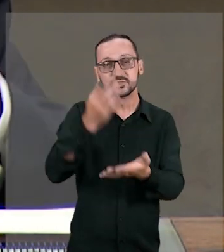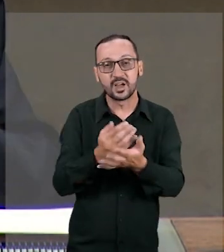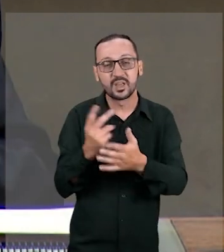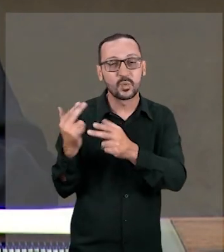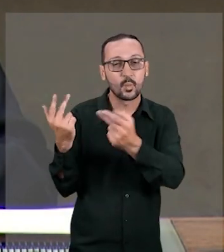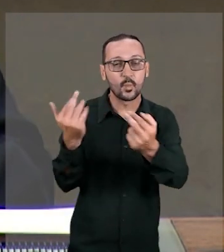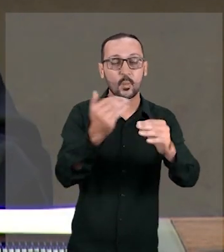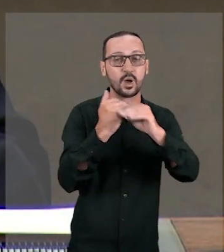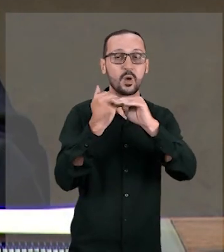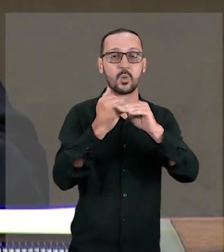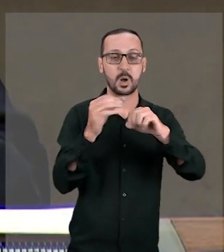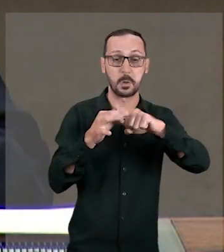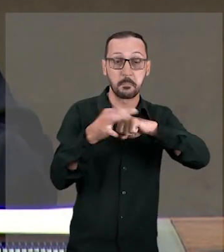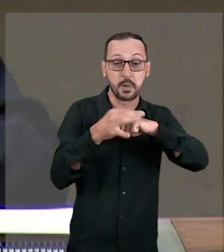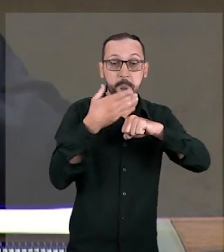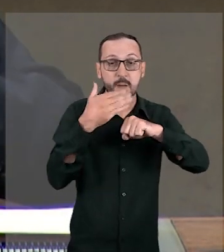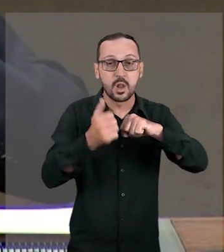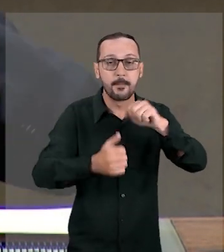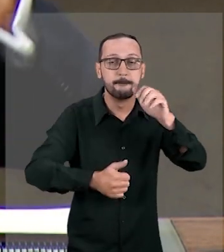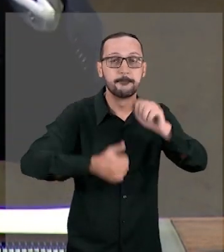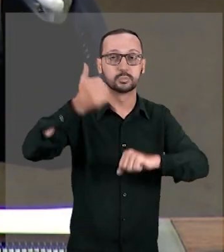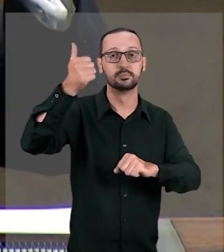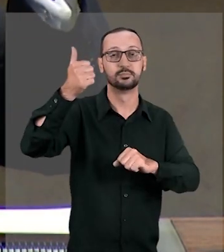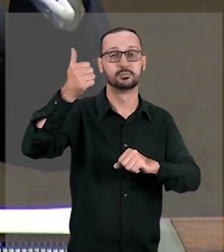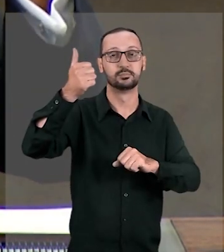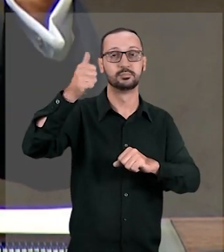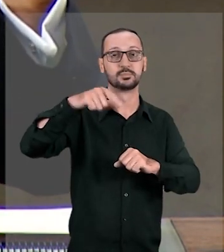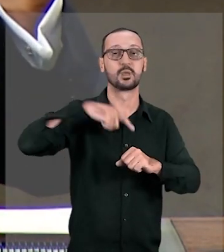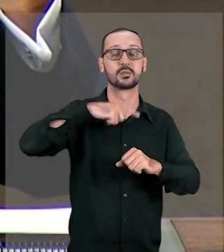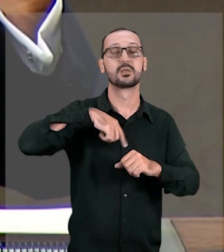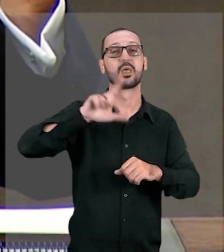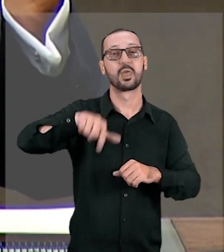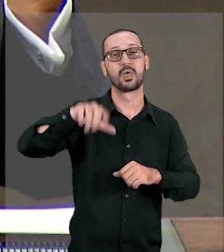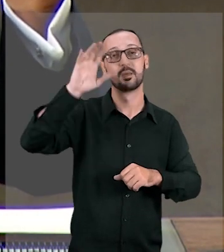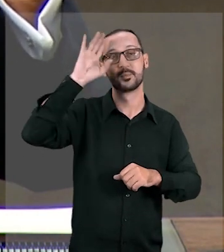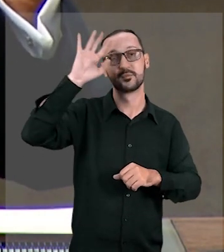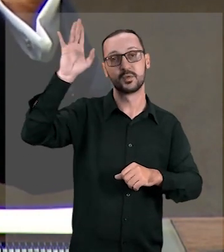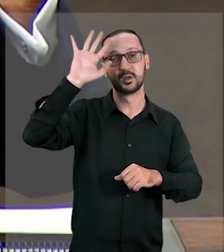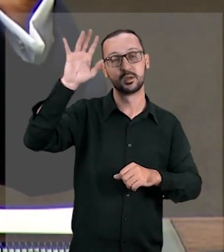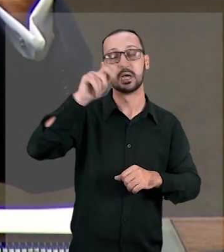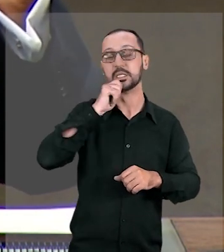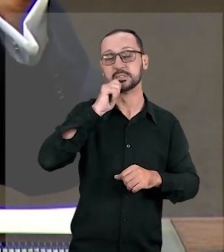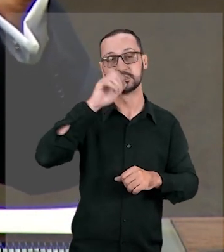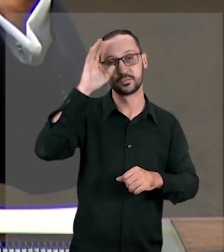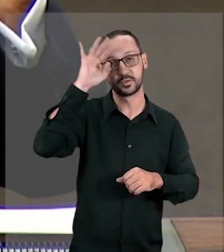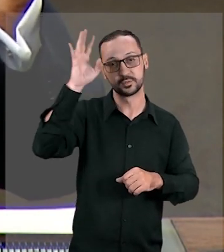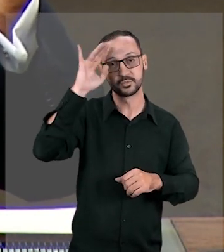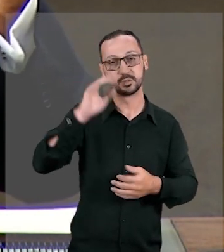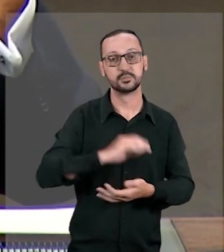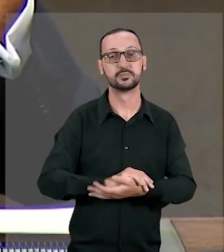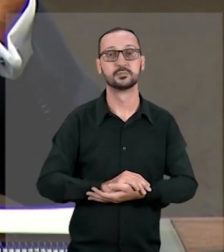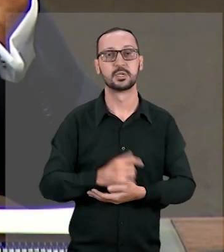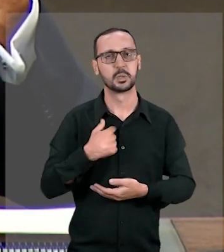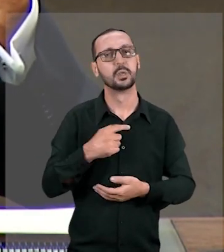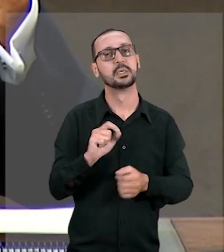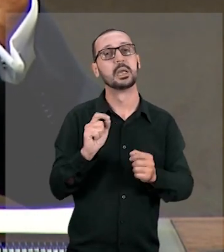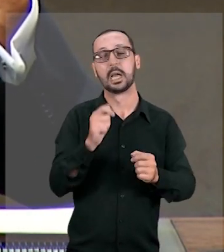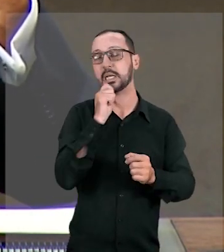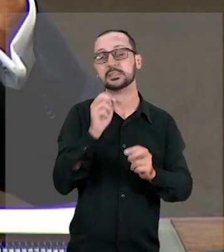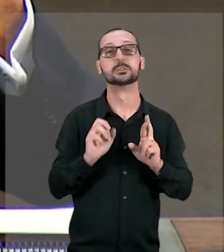melhor argumento venceria. Esta fantasia, ainda fantasia, eu devo dizer que